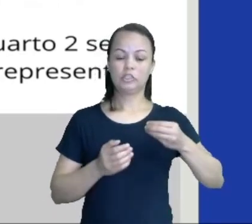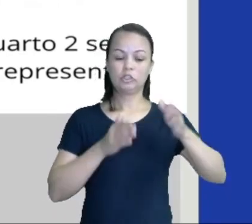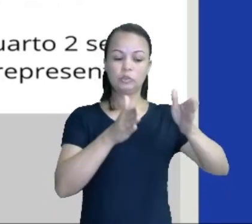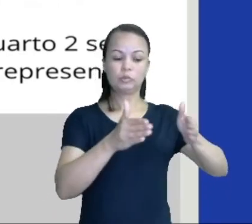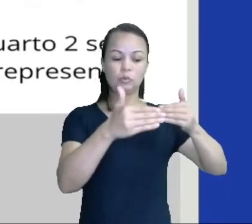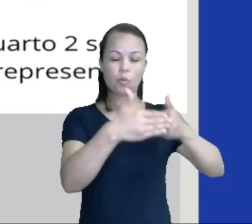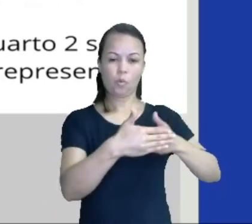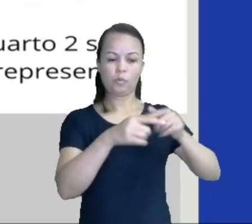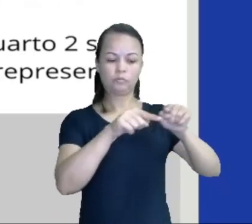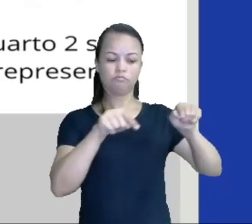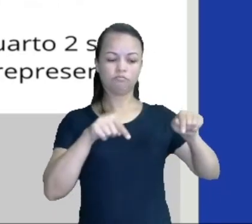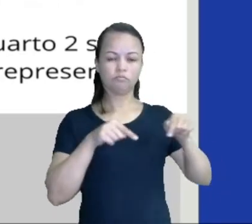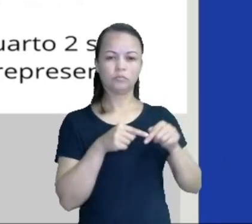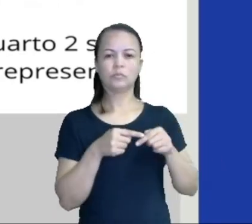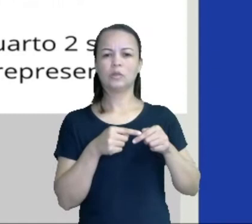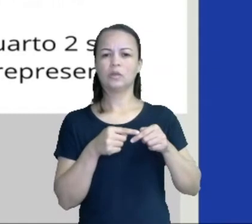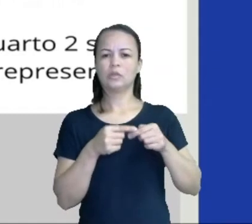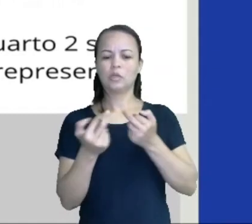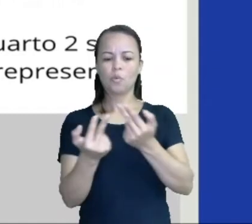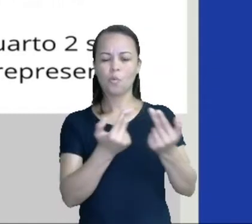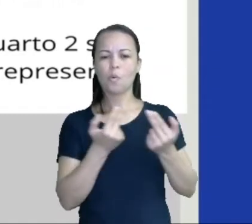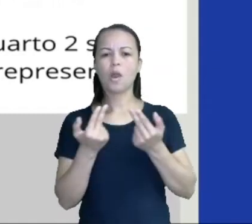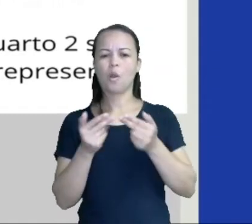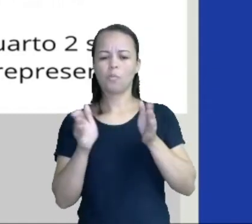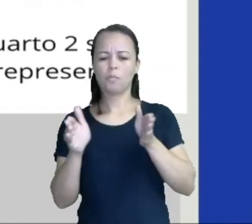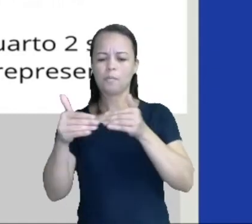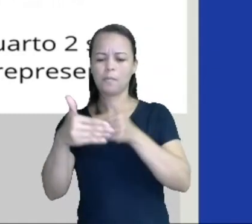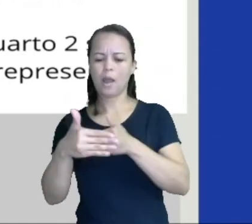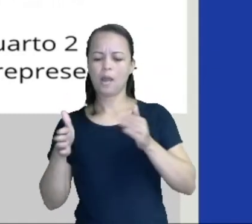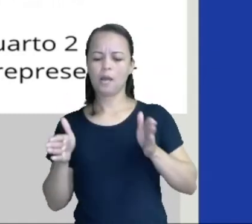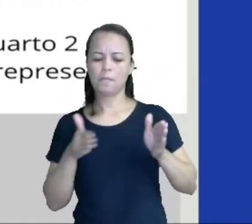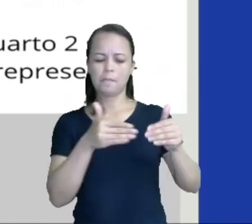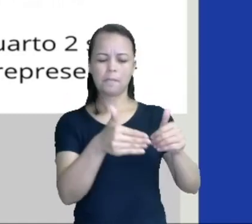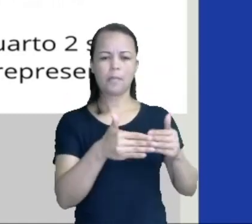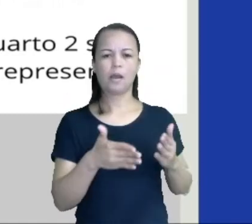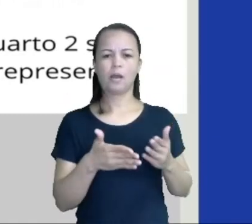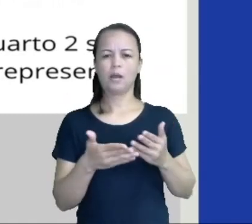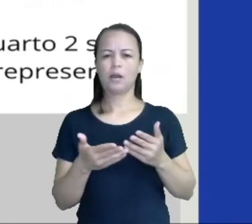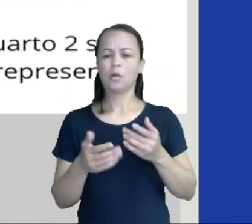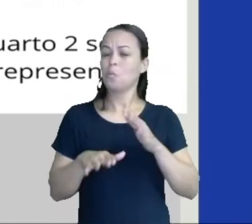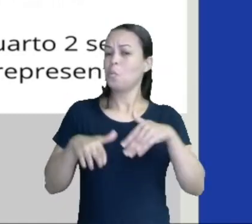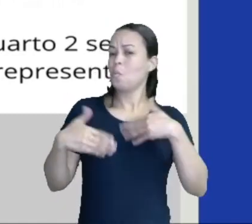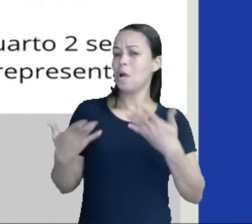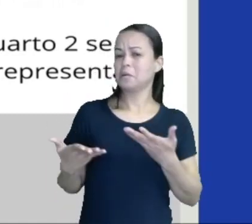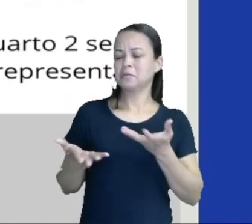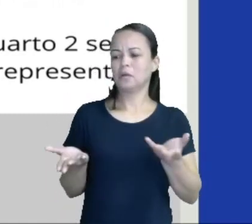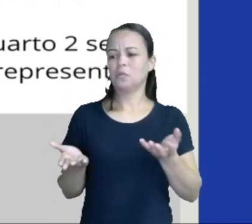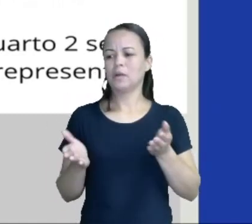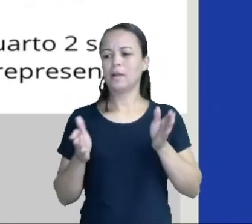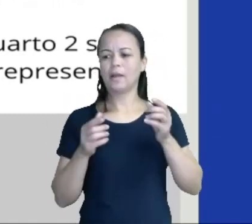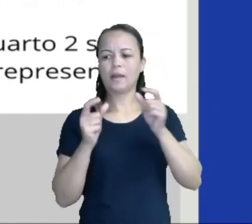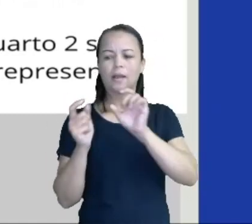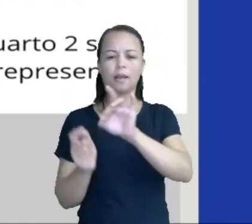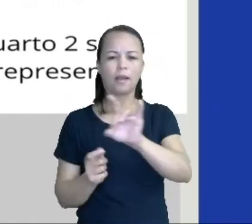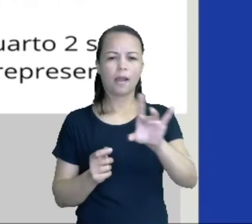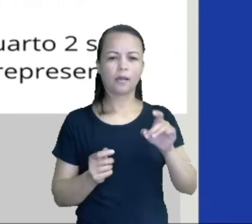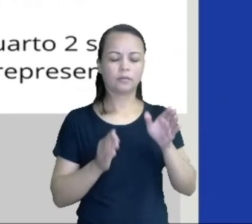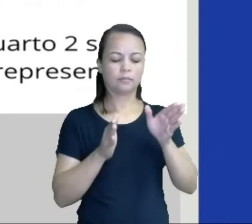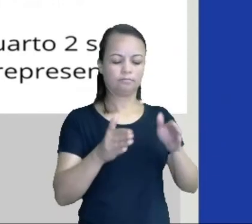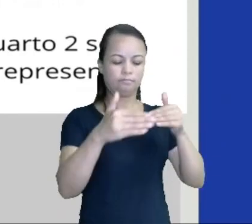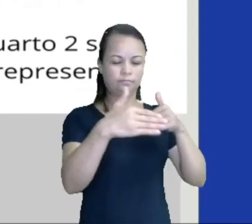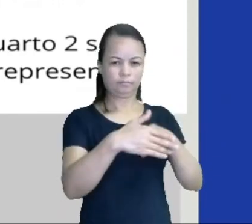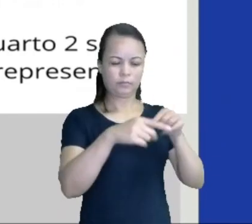de área? Quais são elas? Aí você vai ver, vai observar cada cômodo da casa,